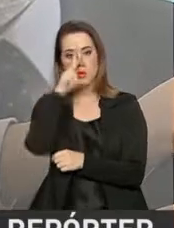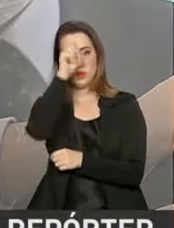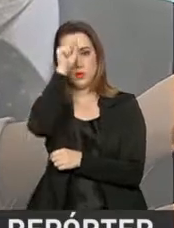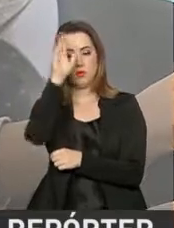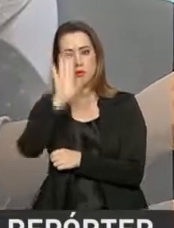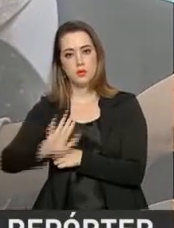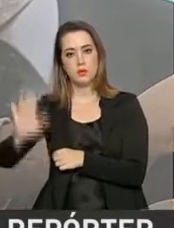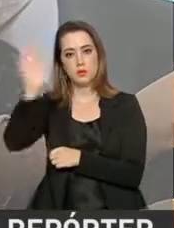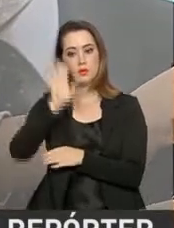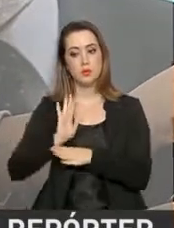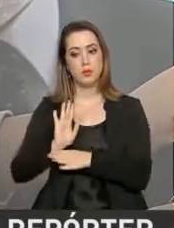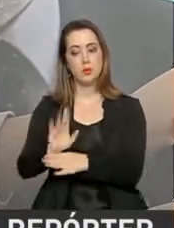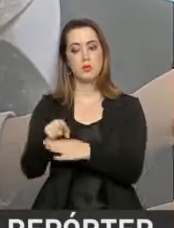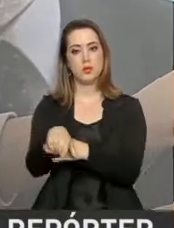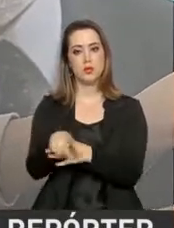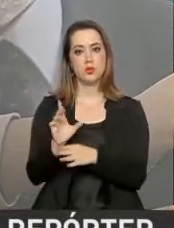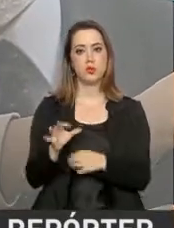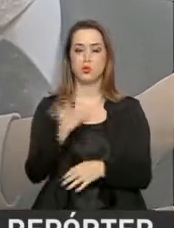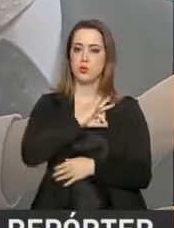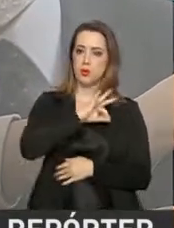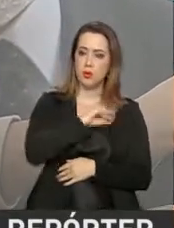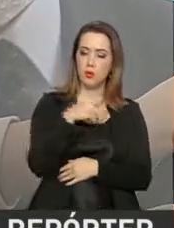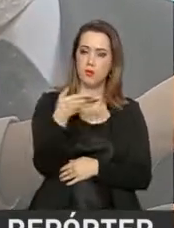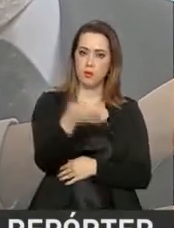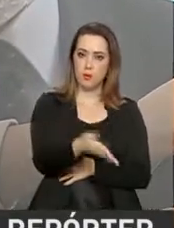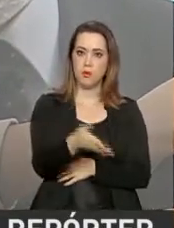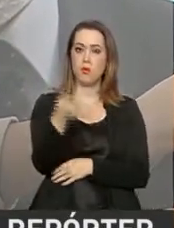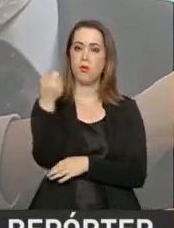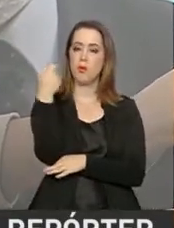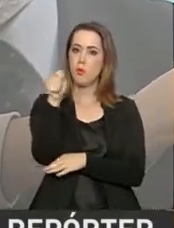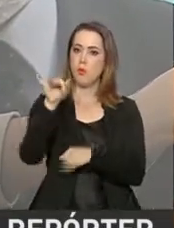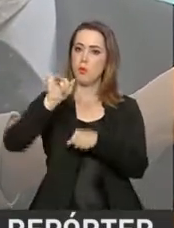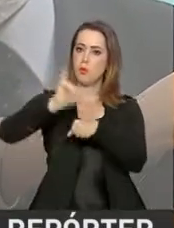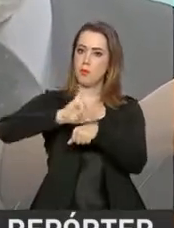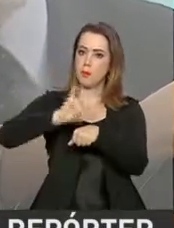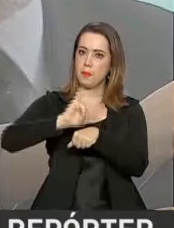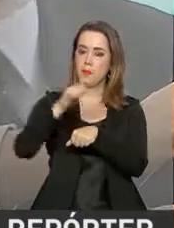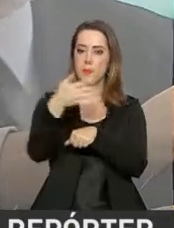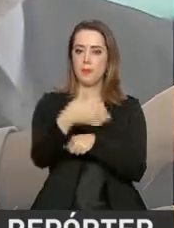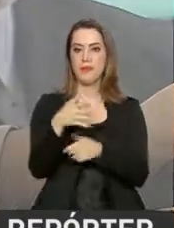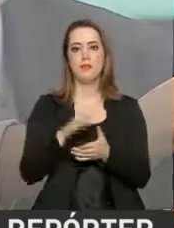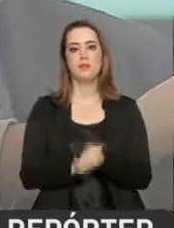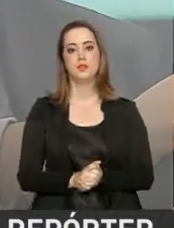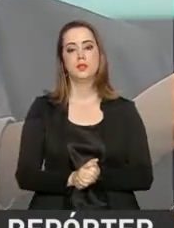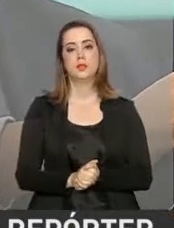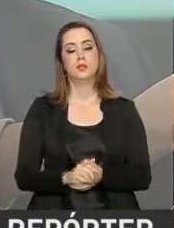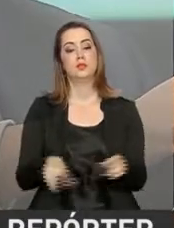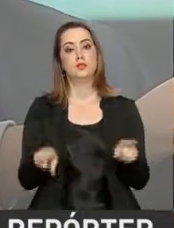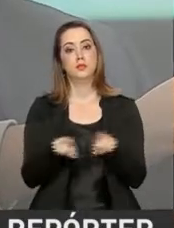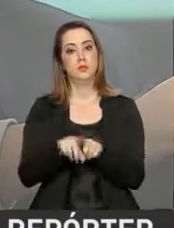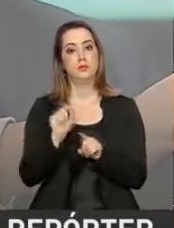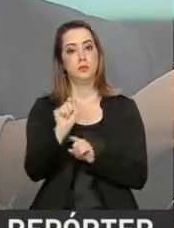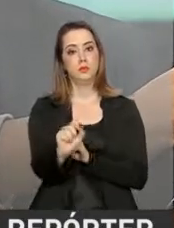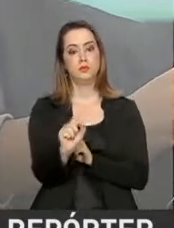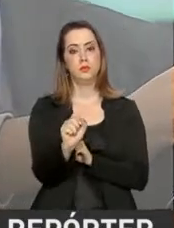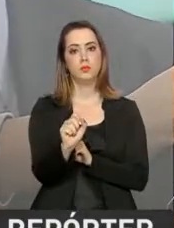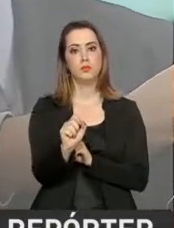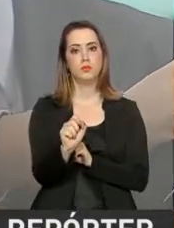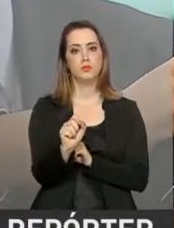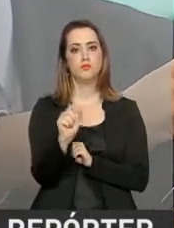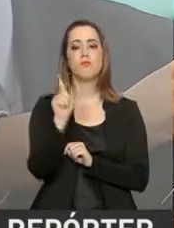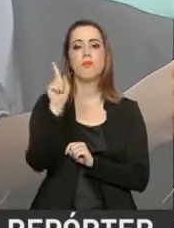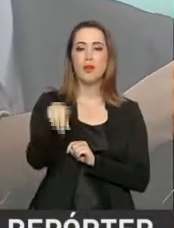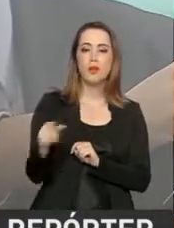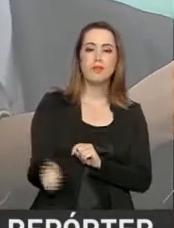Brigada Militar em Porto Alegre ou na região metropolitana, e que esta será